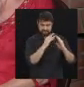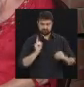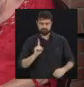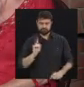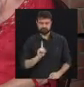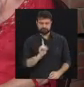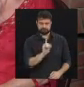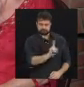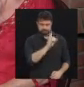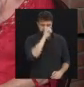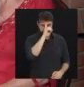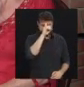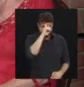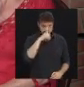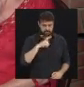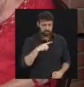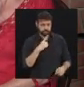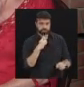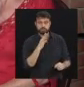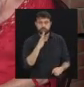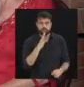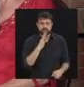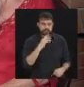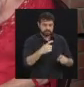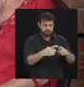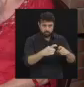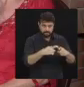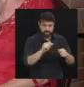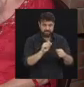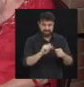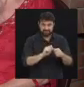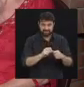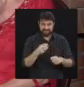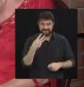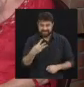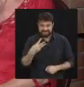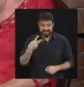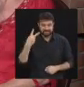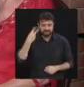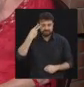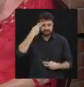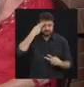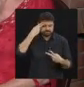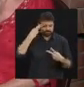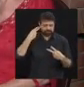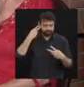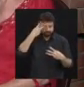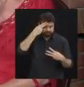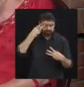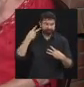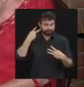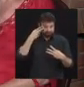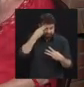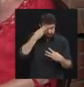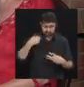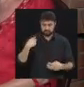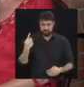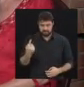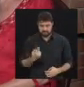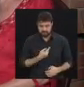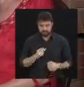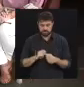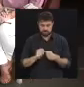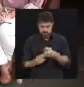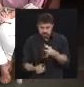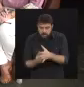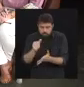Dr. Carlos, Dr. Mauro, que depois fez as 3 cirurgias de estrabismo dele, né? E foi aí que a gente começou a criar um